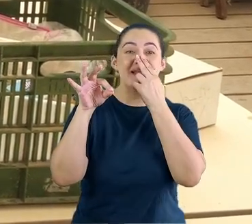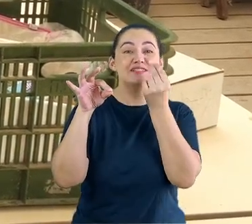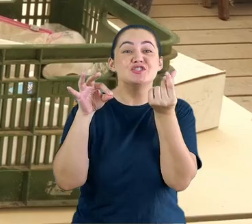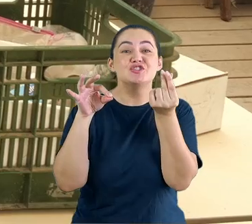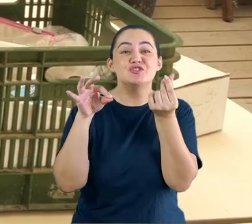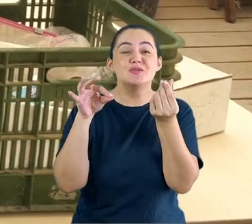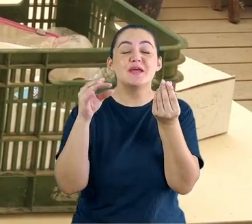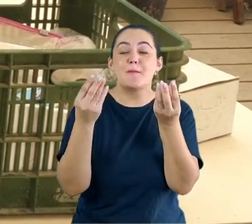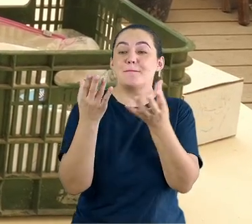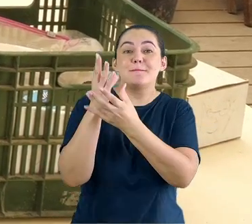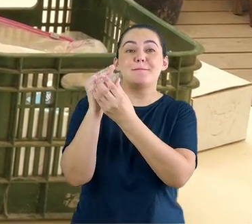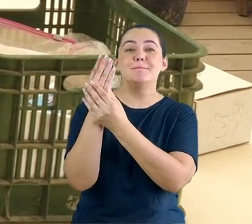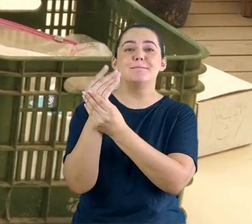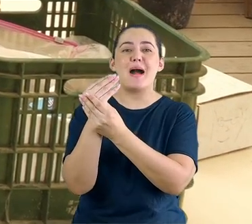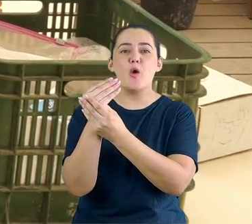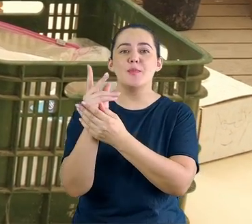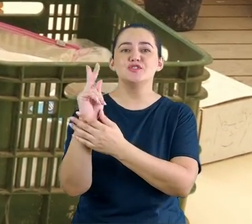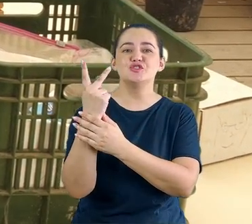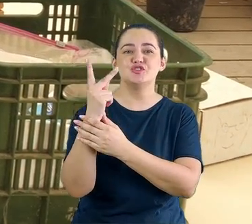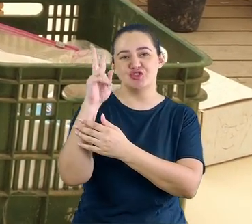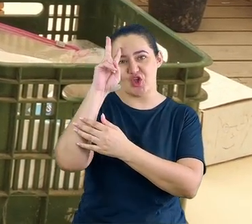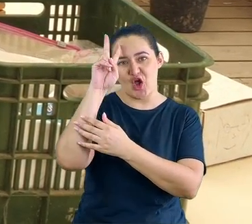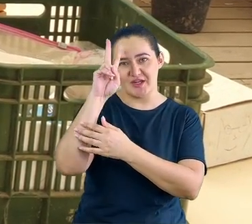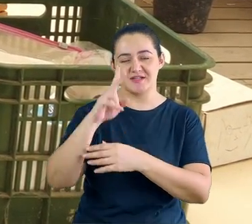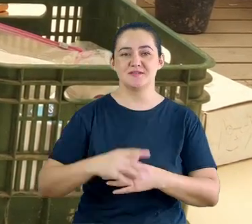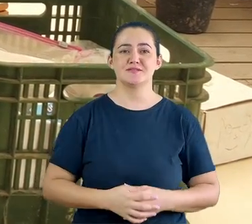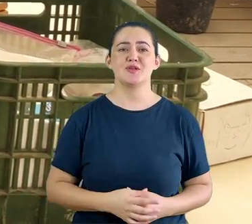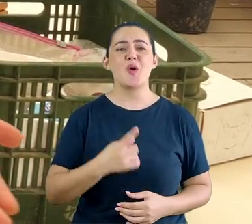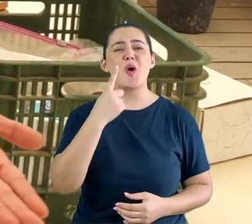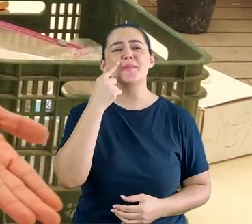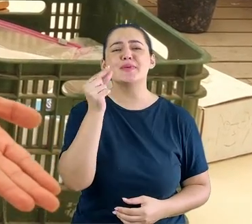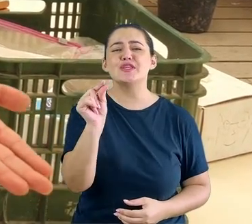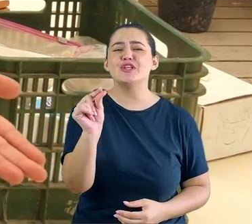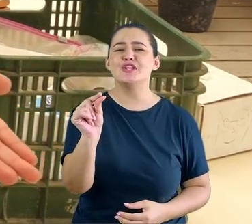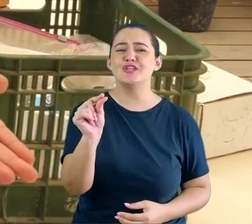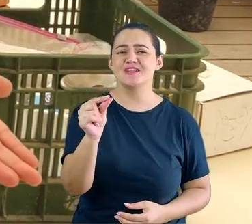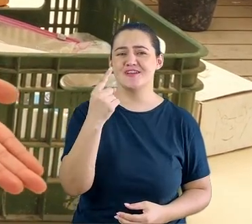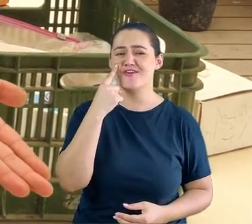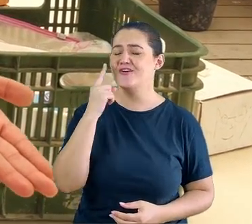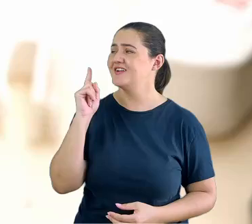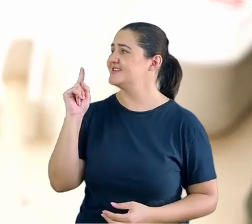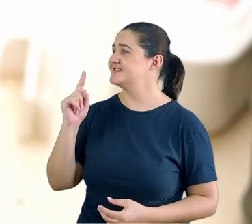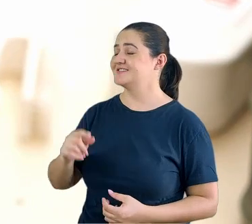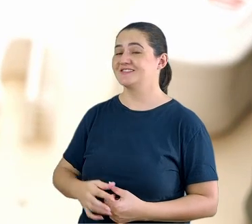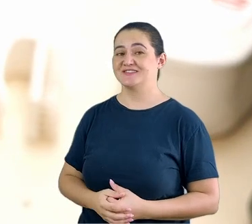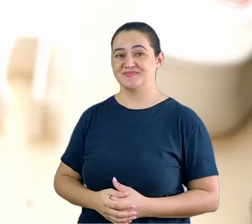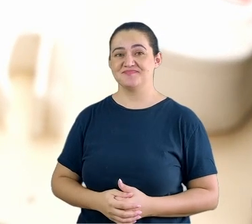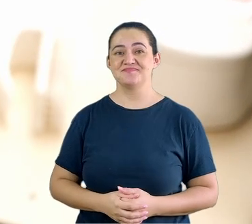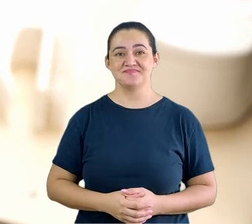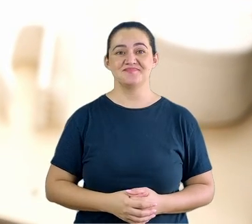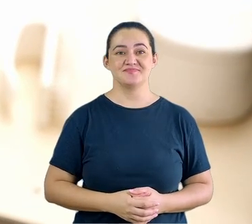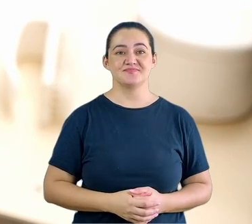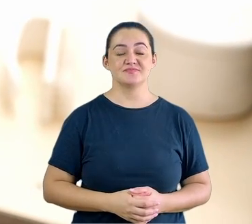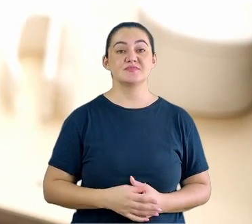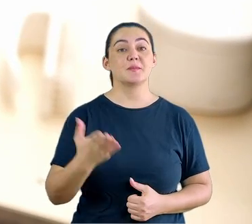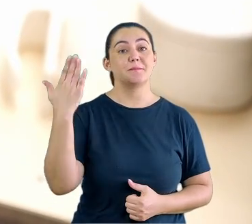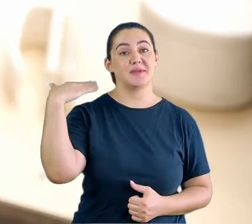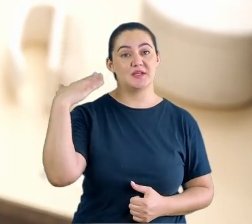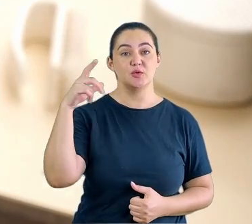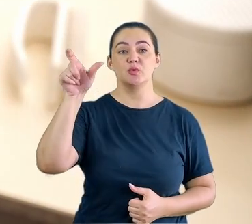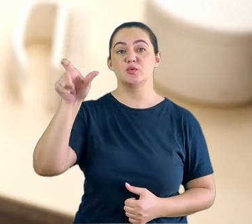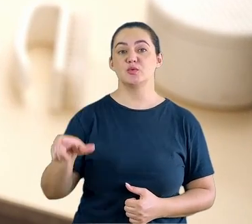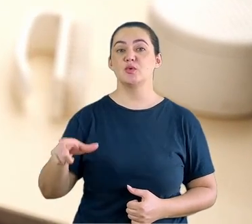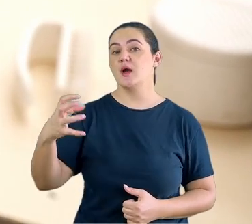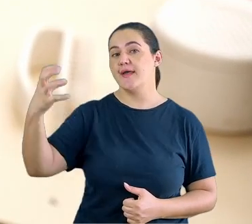história muito antiga. Olha esta moeda pequena que vocês estão vendo aqui. Olha essa moeda, ela é do período